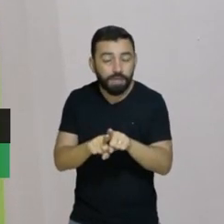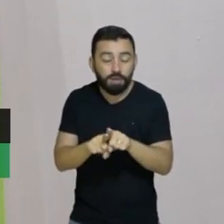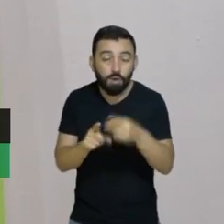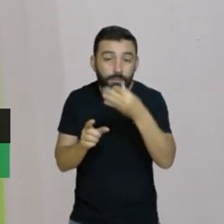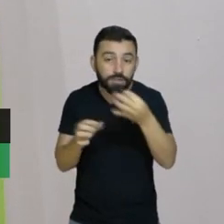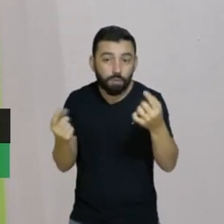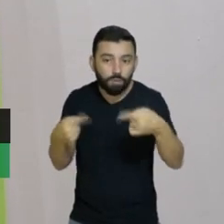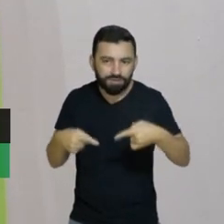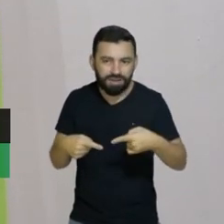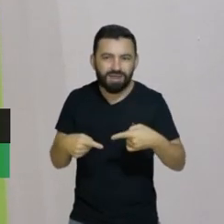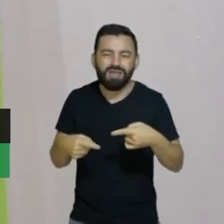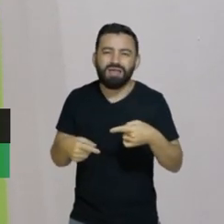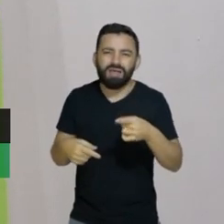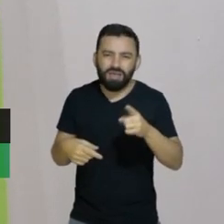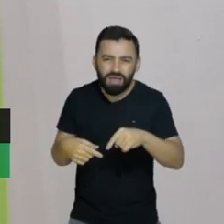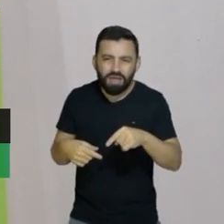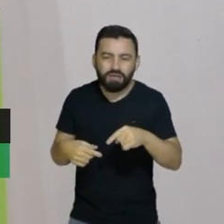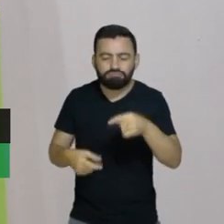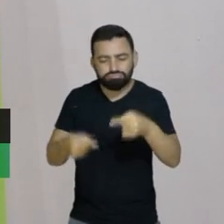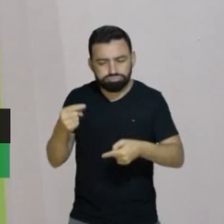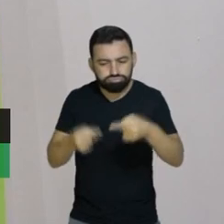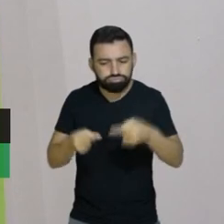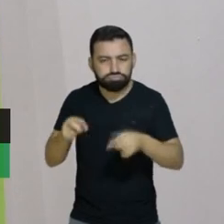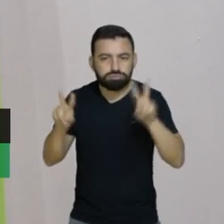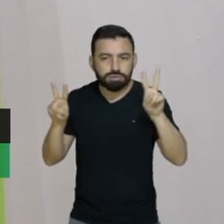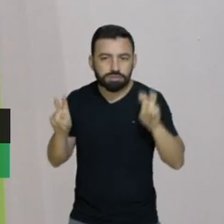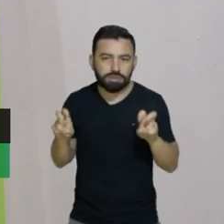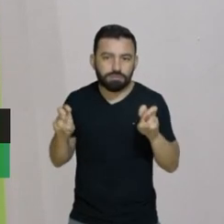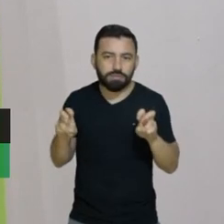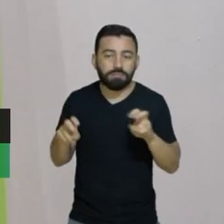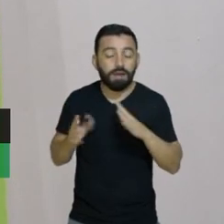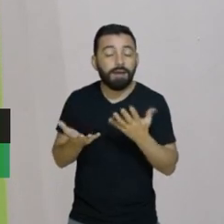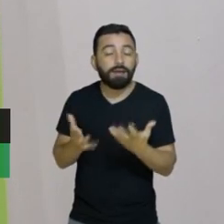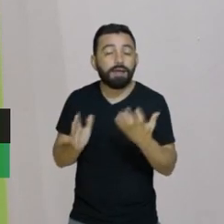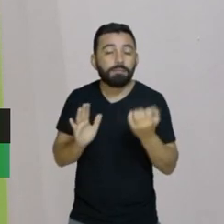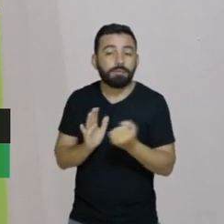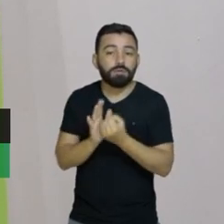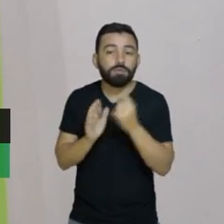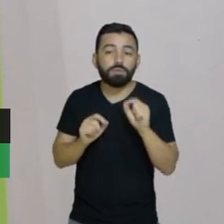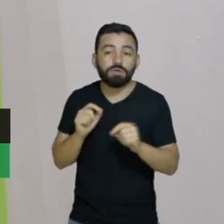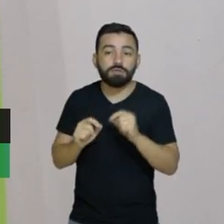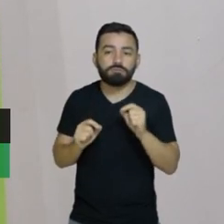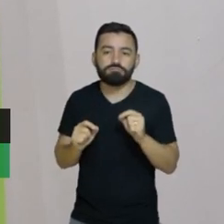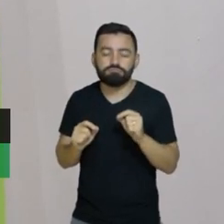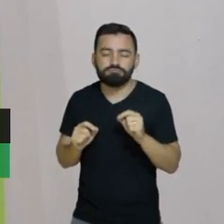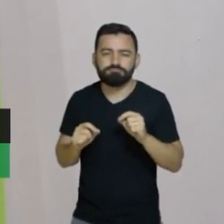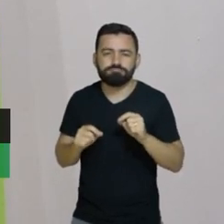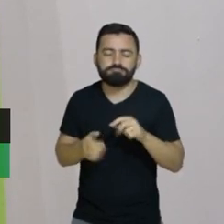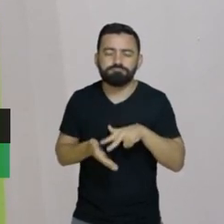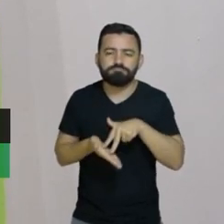audiência pública é justamente para isso, para a gente debater o tema. Mas a gente quer marcar a nossa posição e,